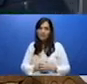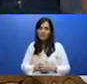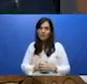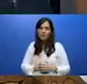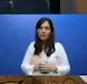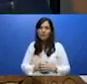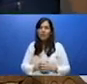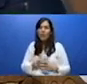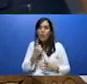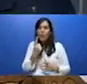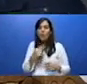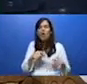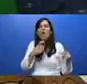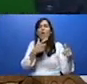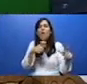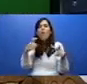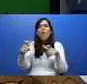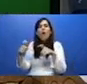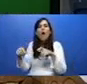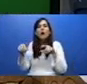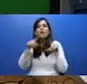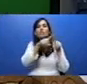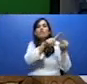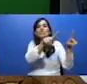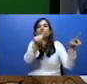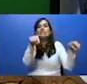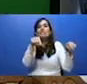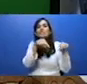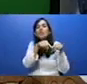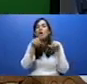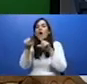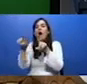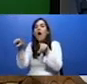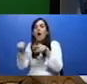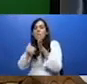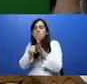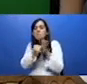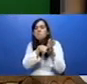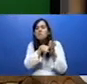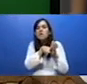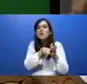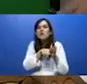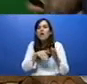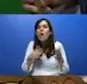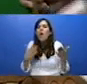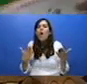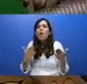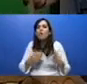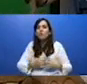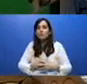está localizado o sítio paleontológico retratado na imagem da página